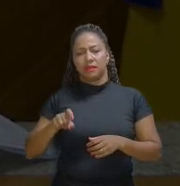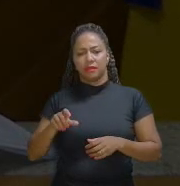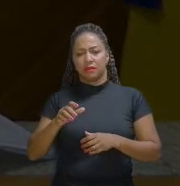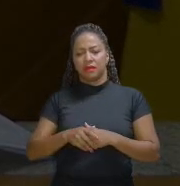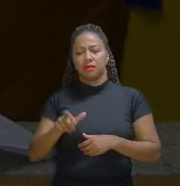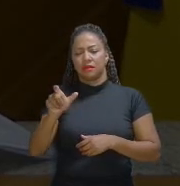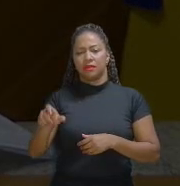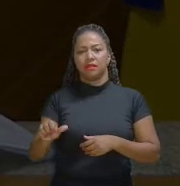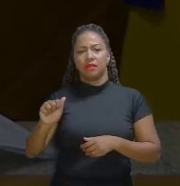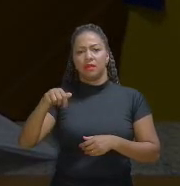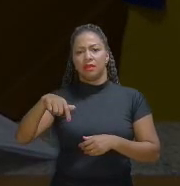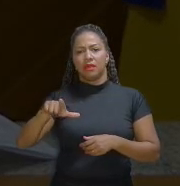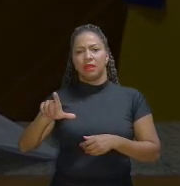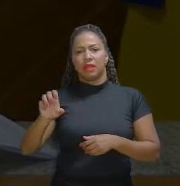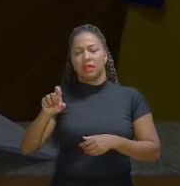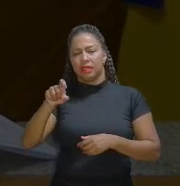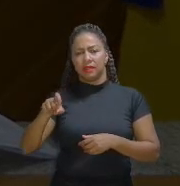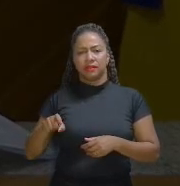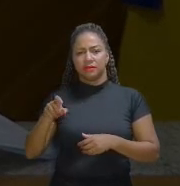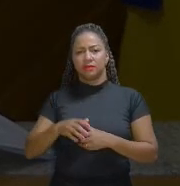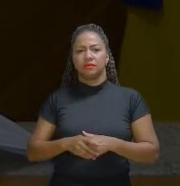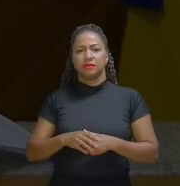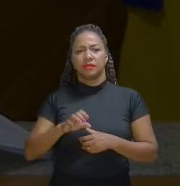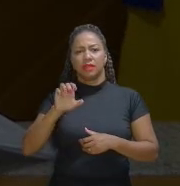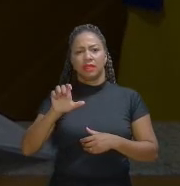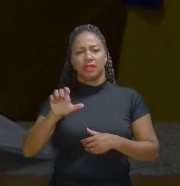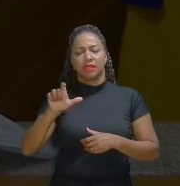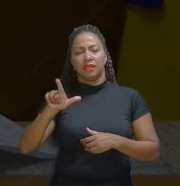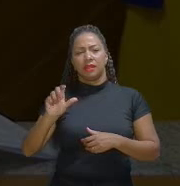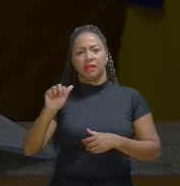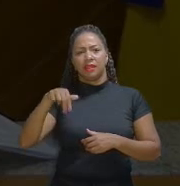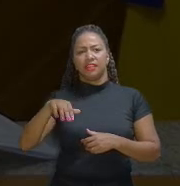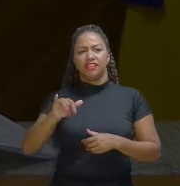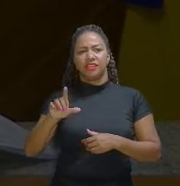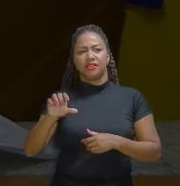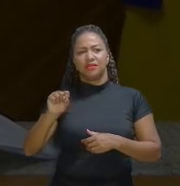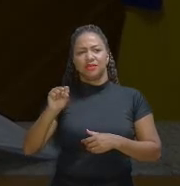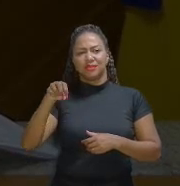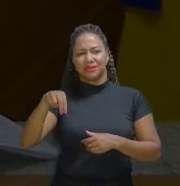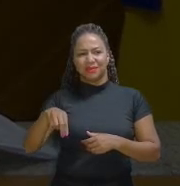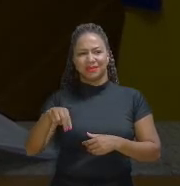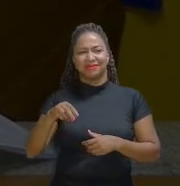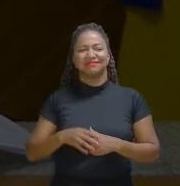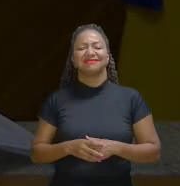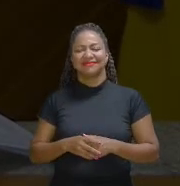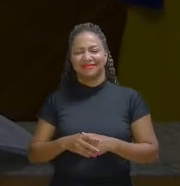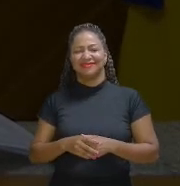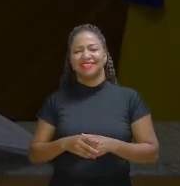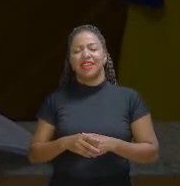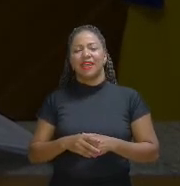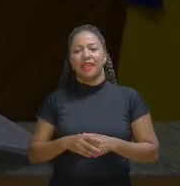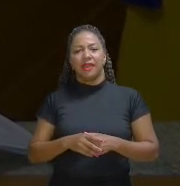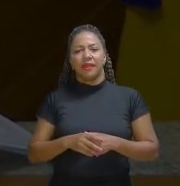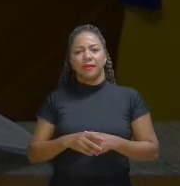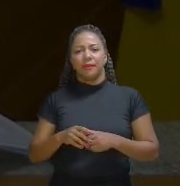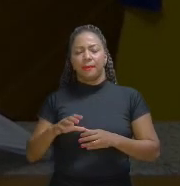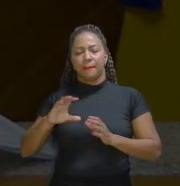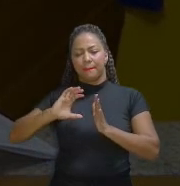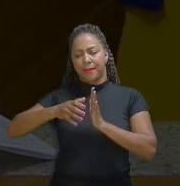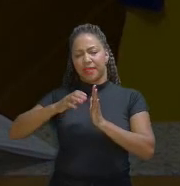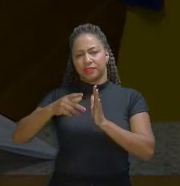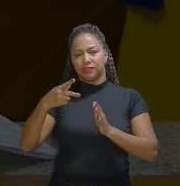José Guimarães Júnior. Helenilson de Lima Pereira. Partido Podemos,